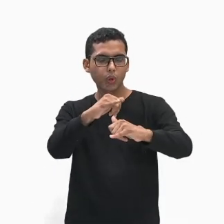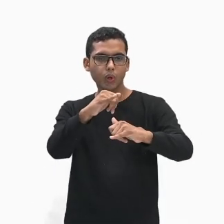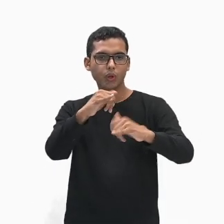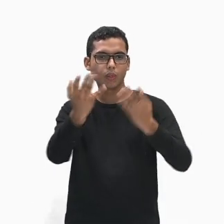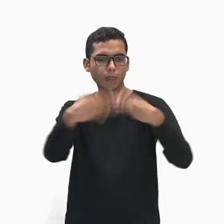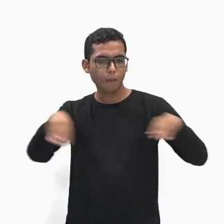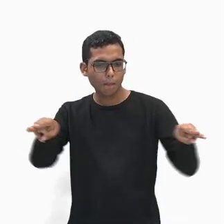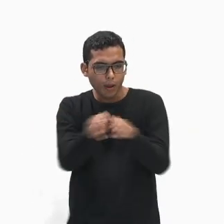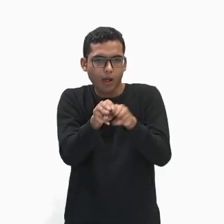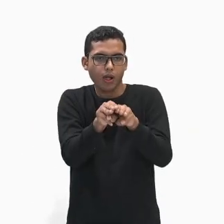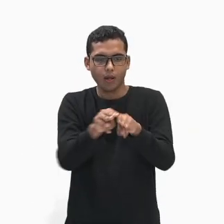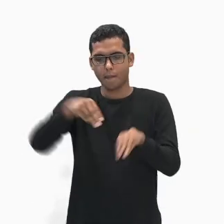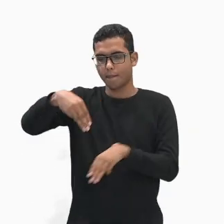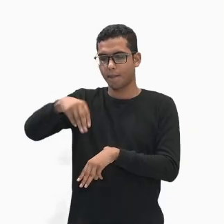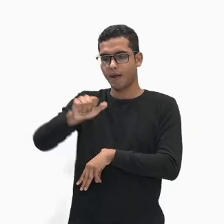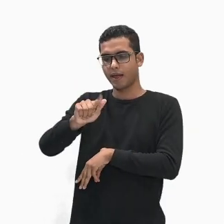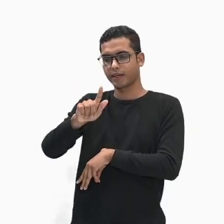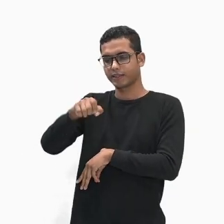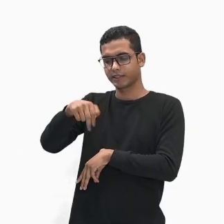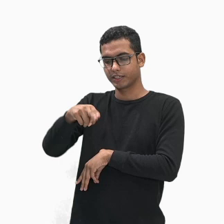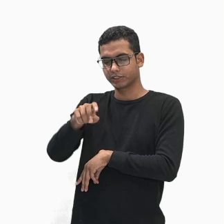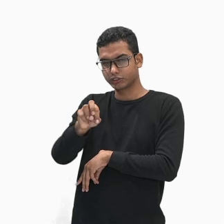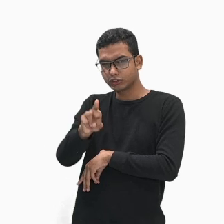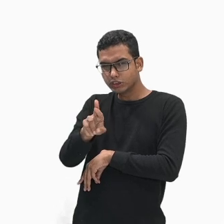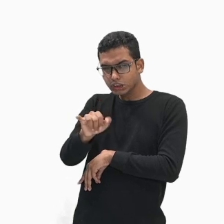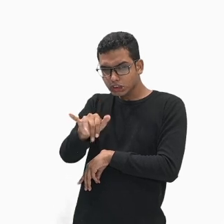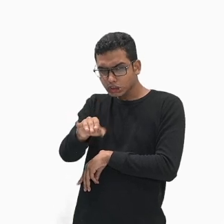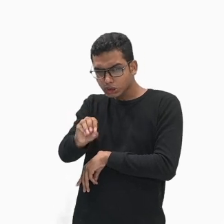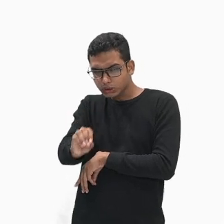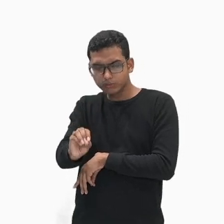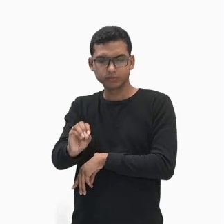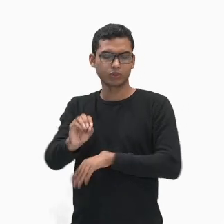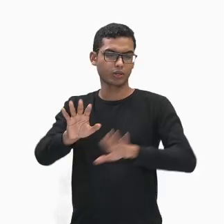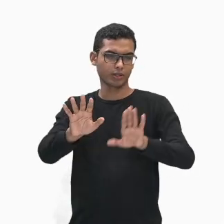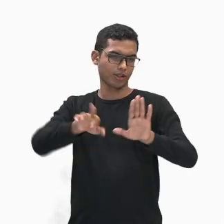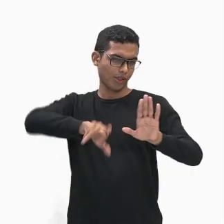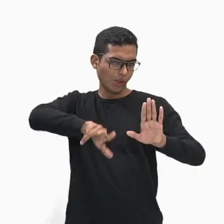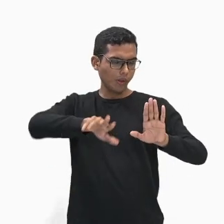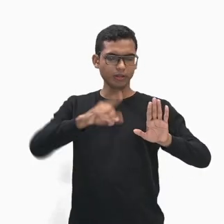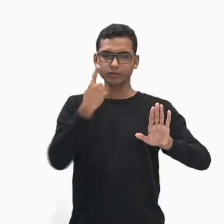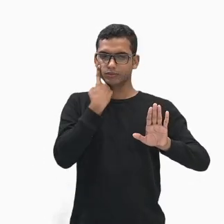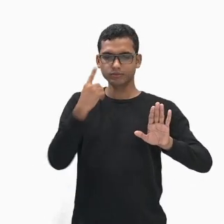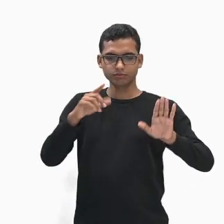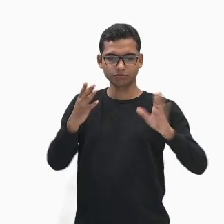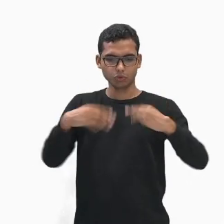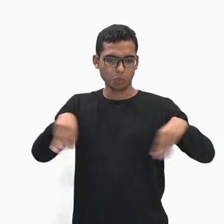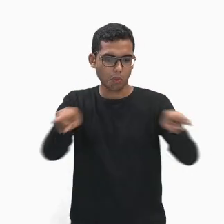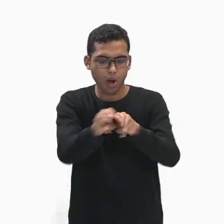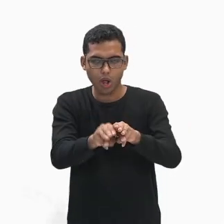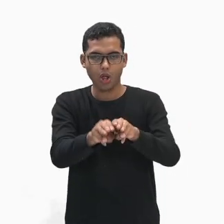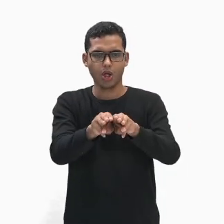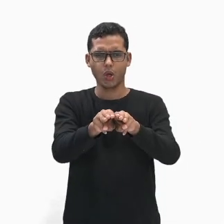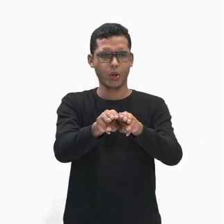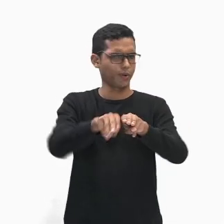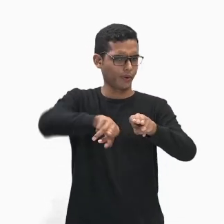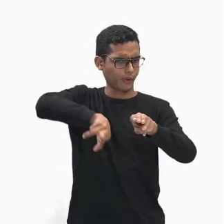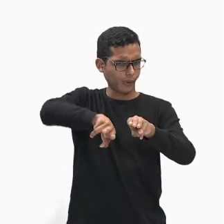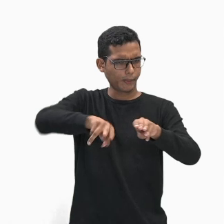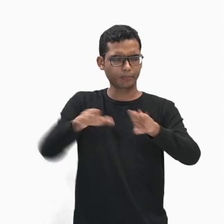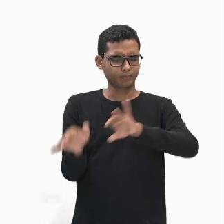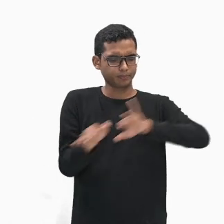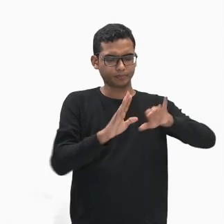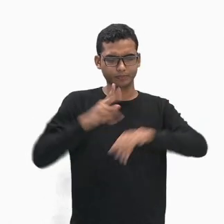magnetismo. Só que não era verdade, mas muitos se achavam, mas aí depois, com o passar